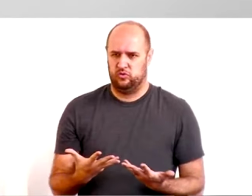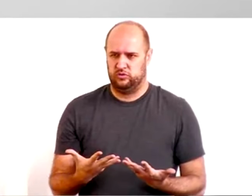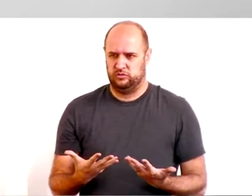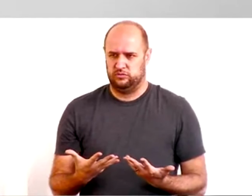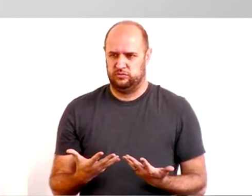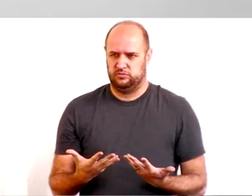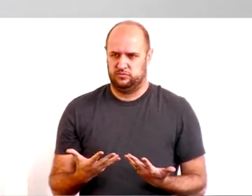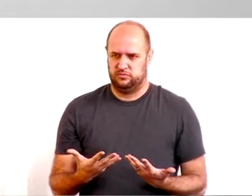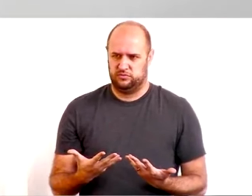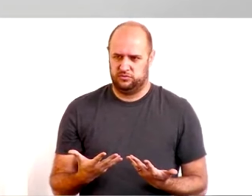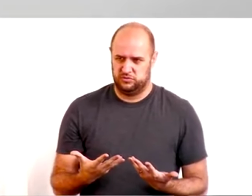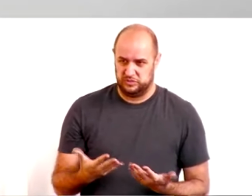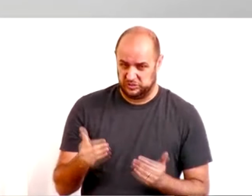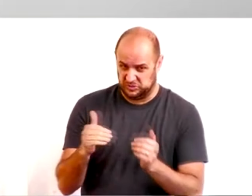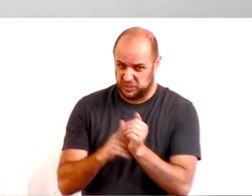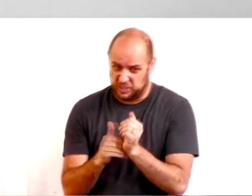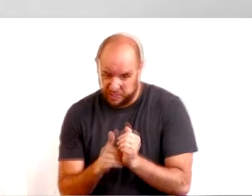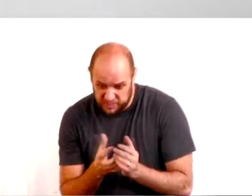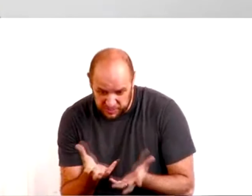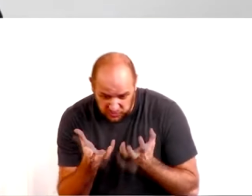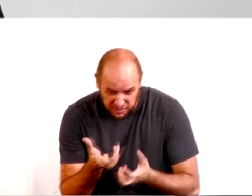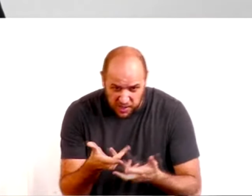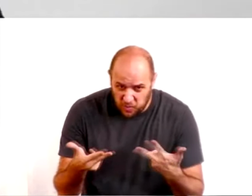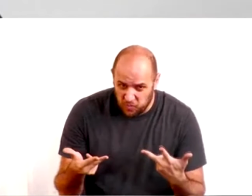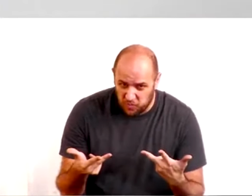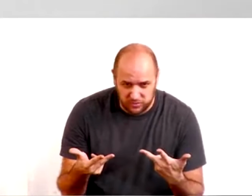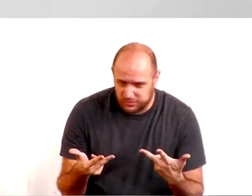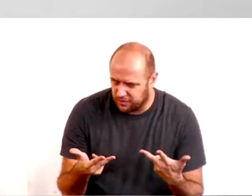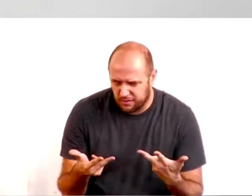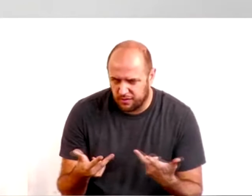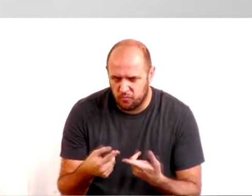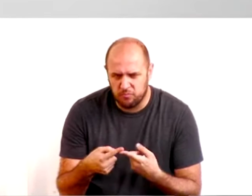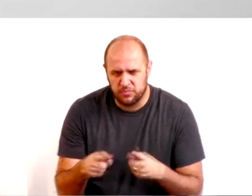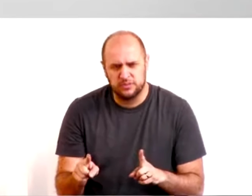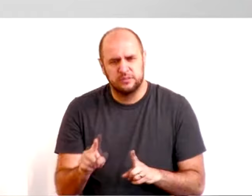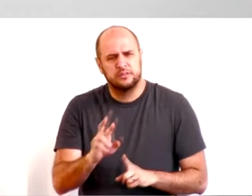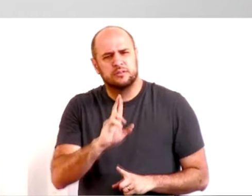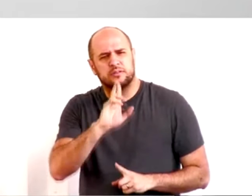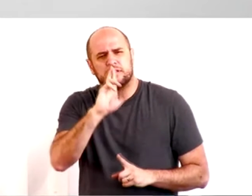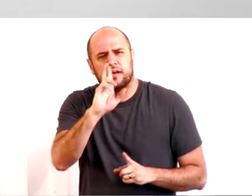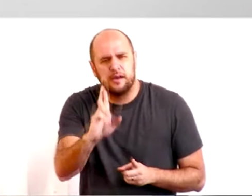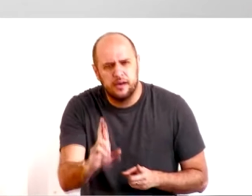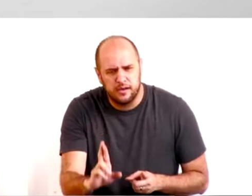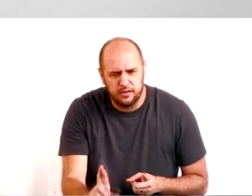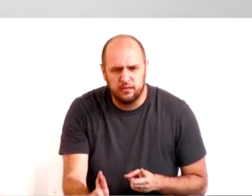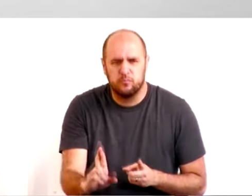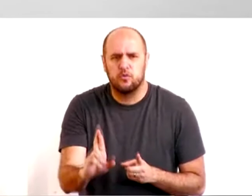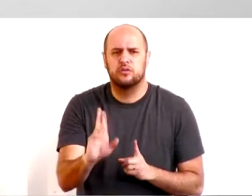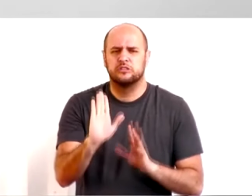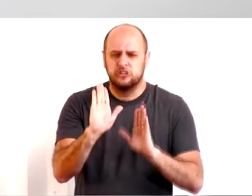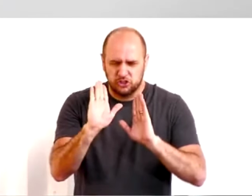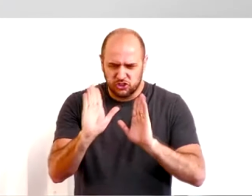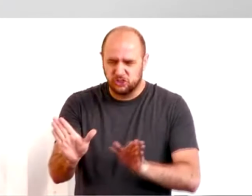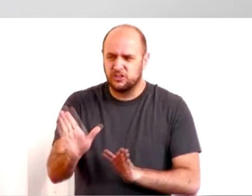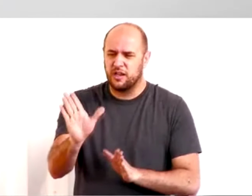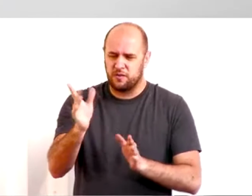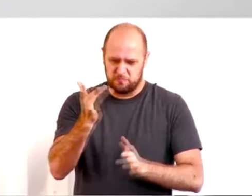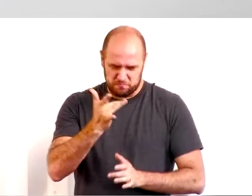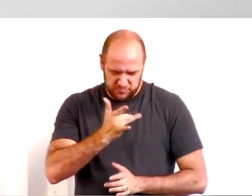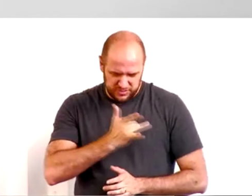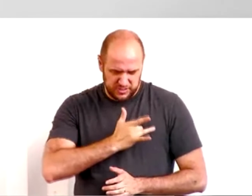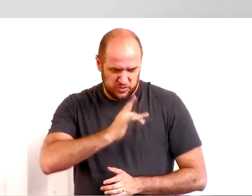espúrio, escondido, mas como resultado de ter sido alcançado pela